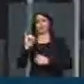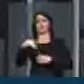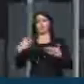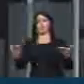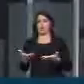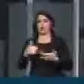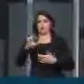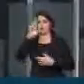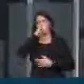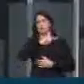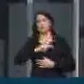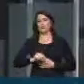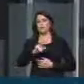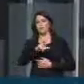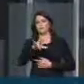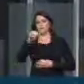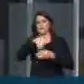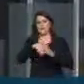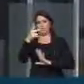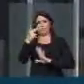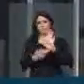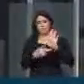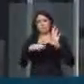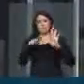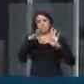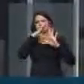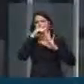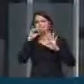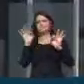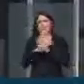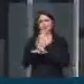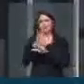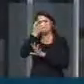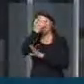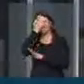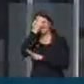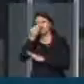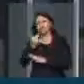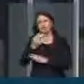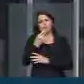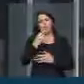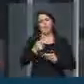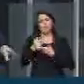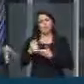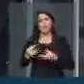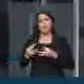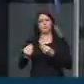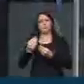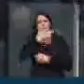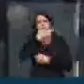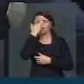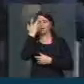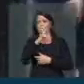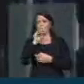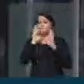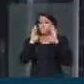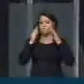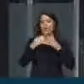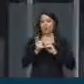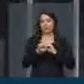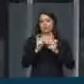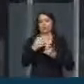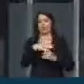senhor presidente, ao votarmos um projeto amadurecido, consensual, com o apoio de todos, foca a gestão coletiva